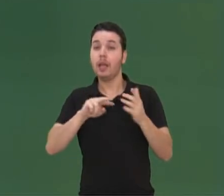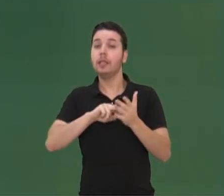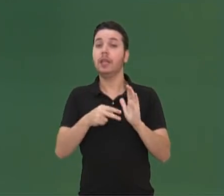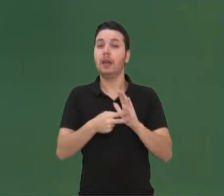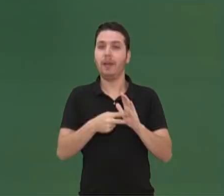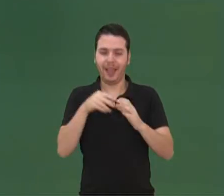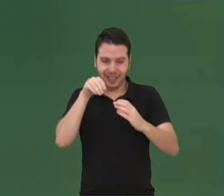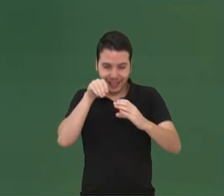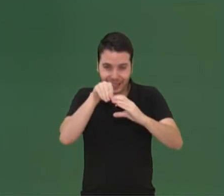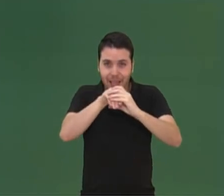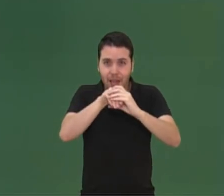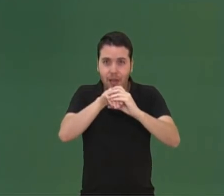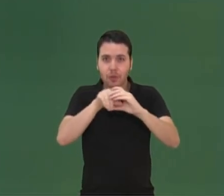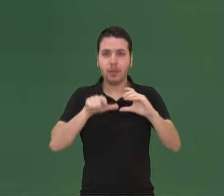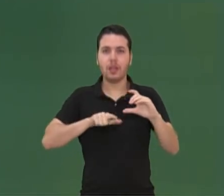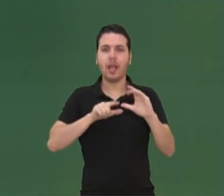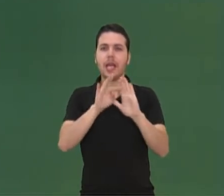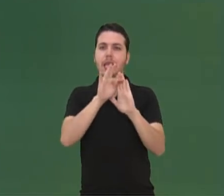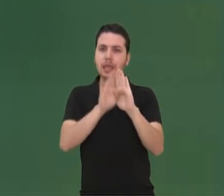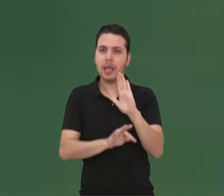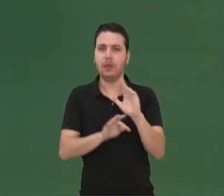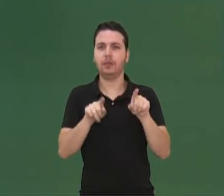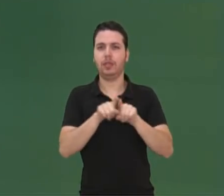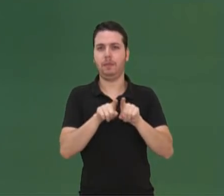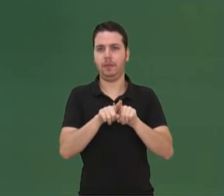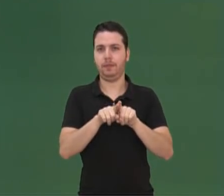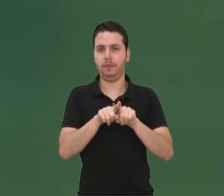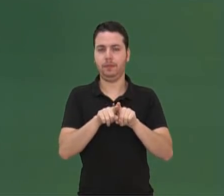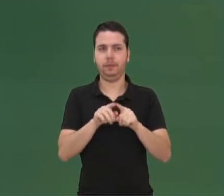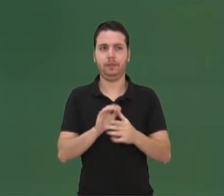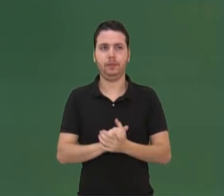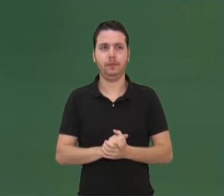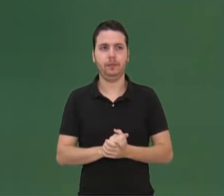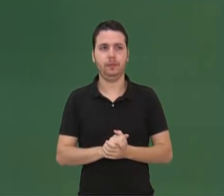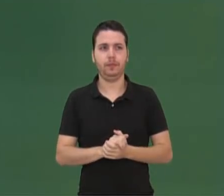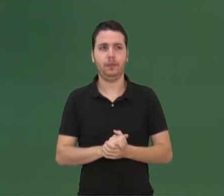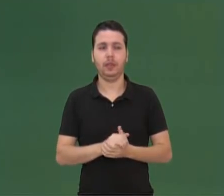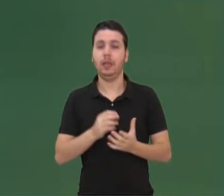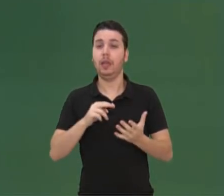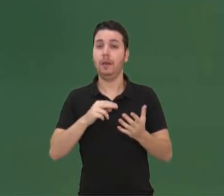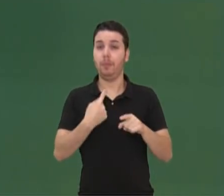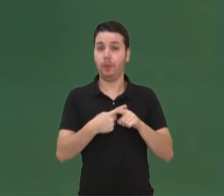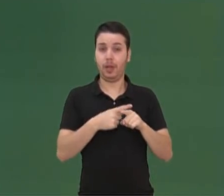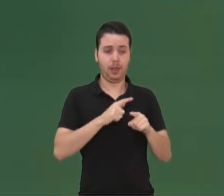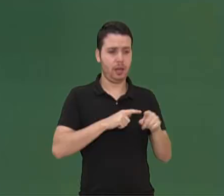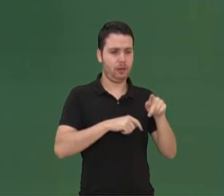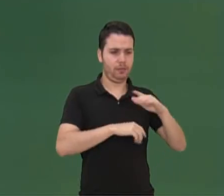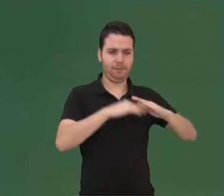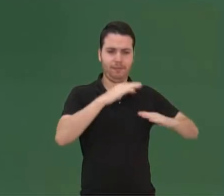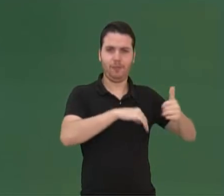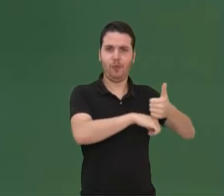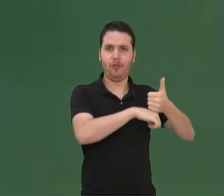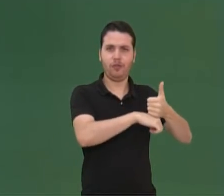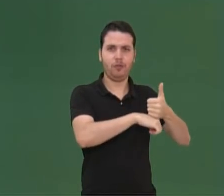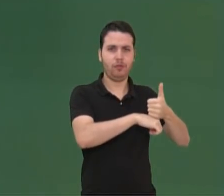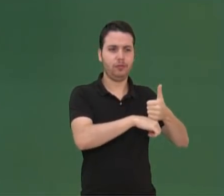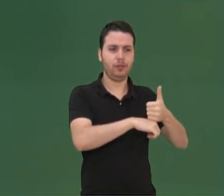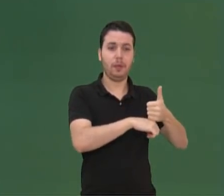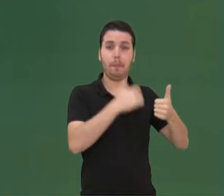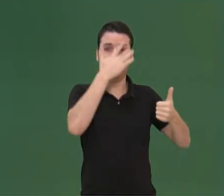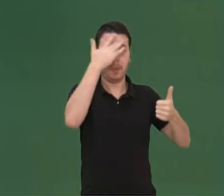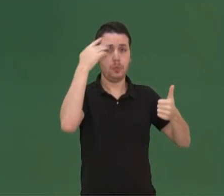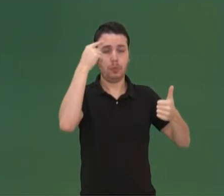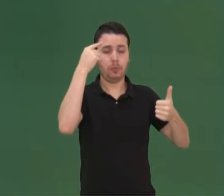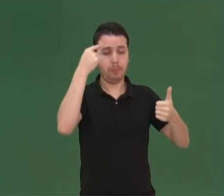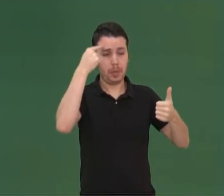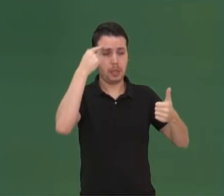texto ali. São essas profissões que as pessoas acham que são as únicas, as